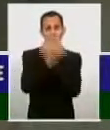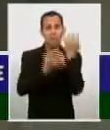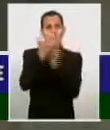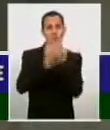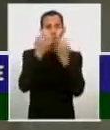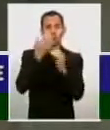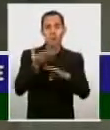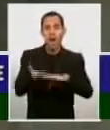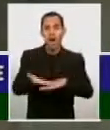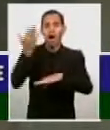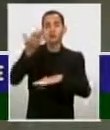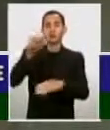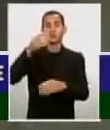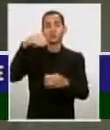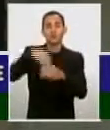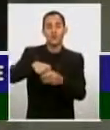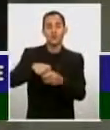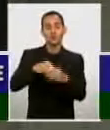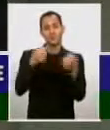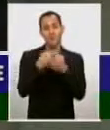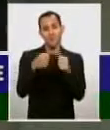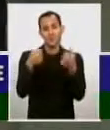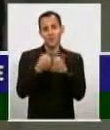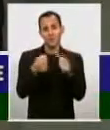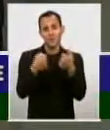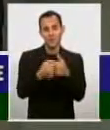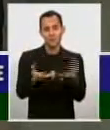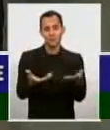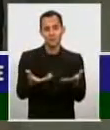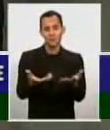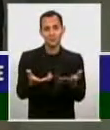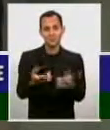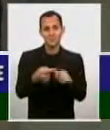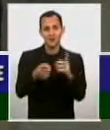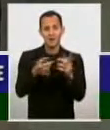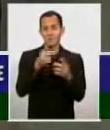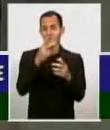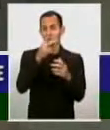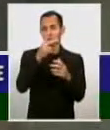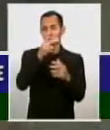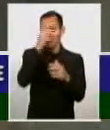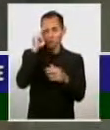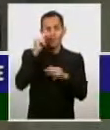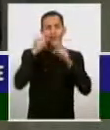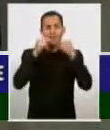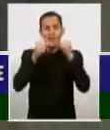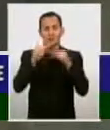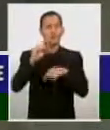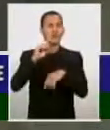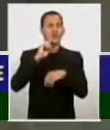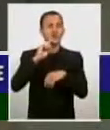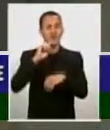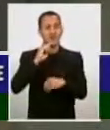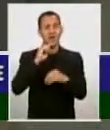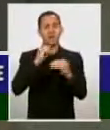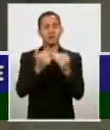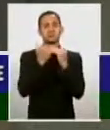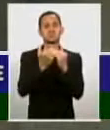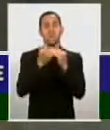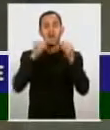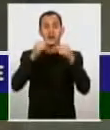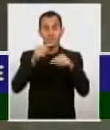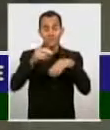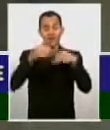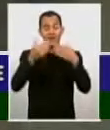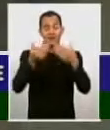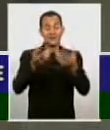em alto volume dentro do transporte coletivo. Isso é uma reclamação todos os dias. E,